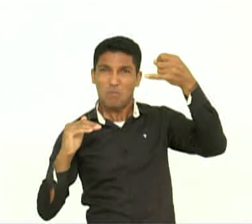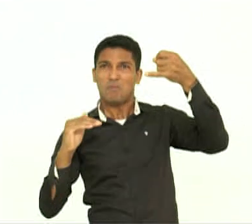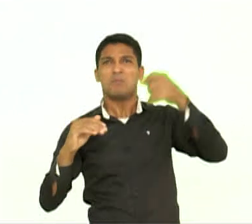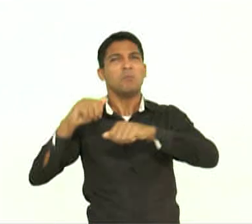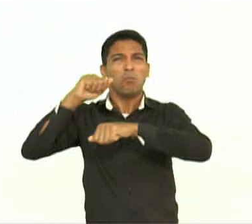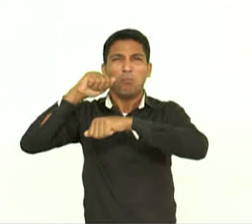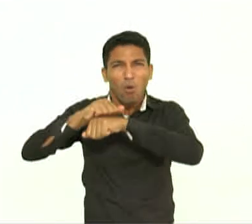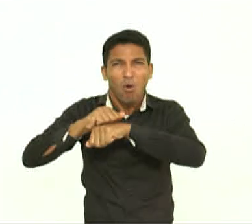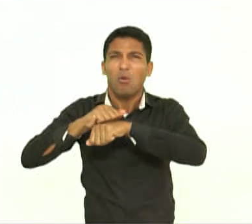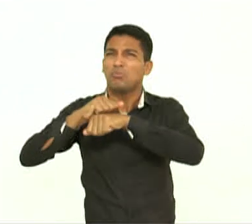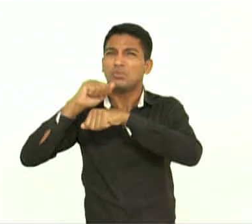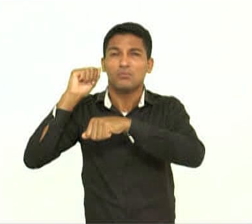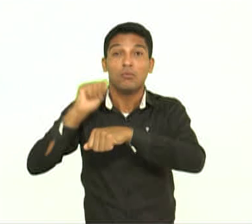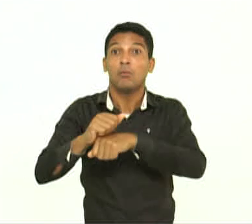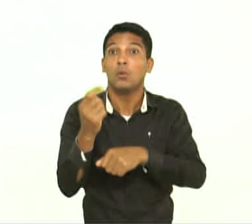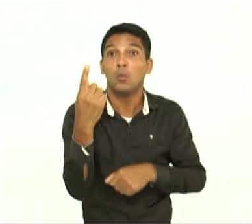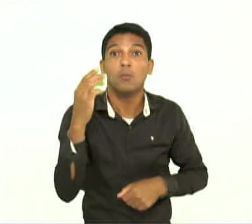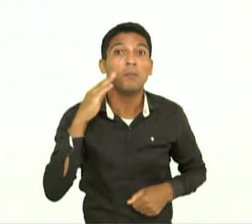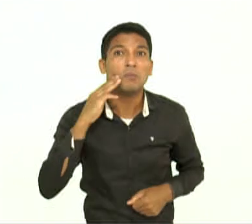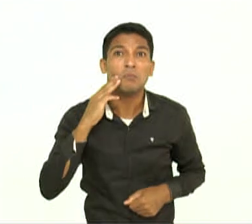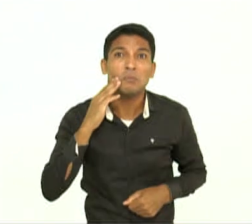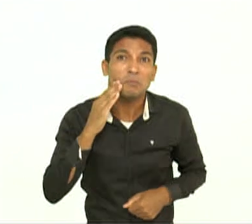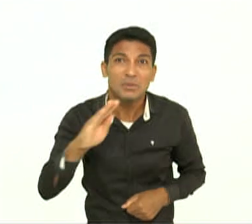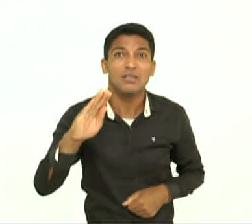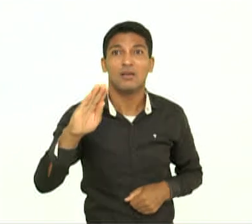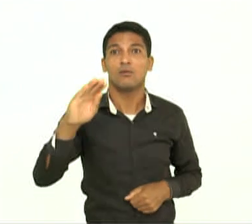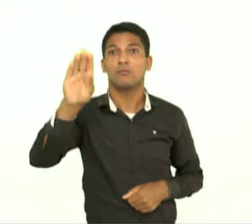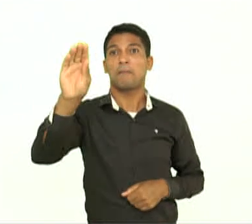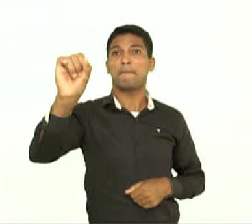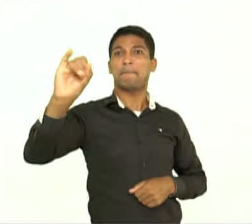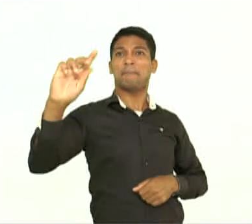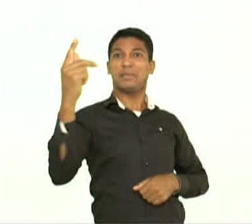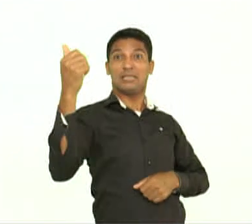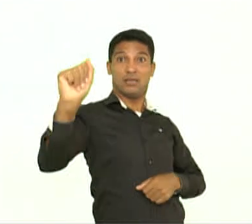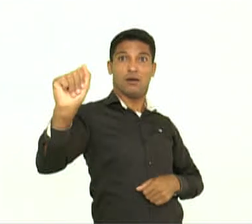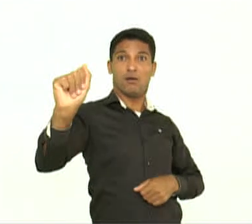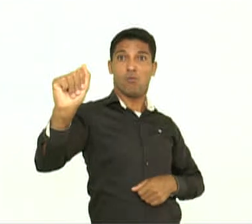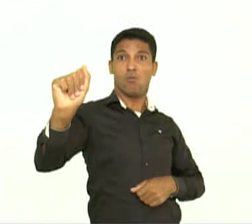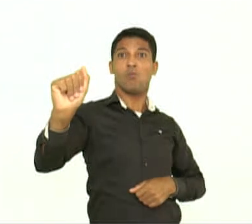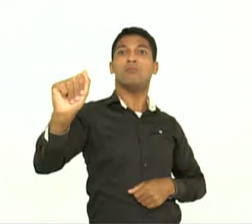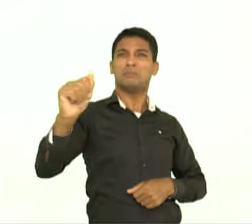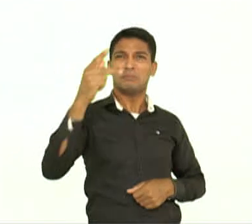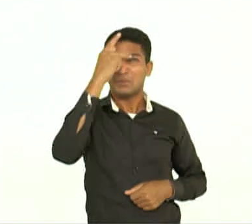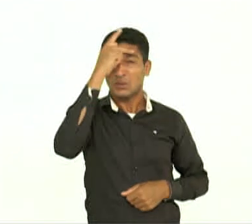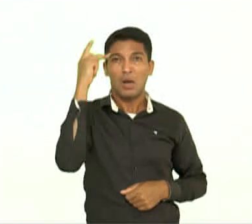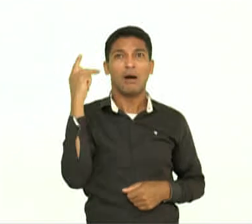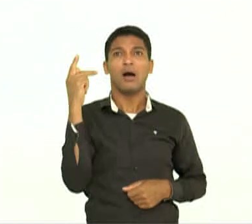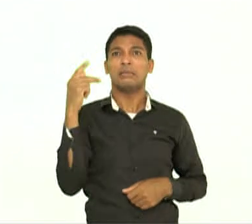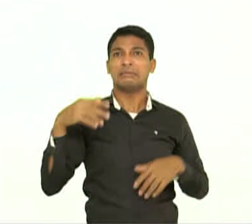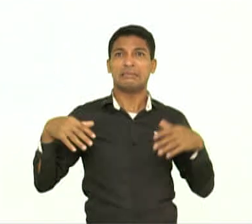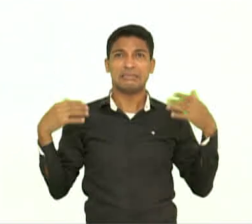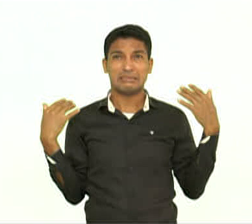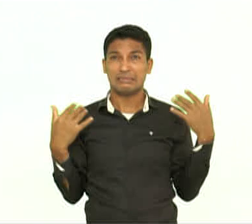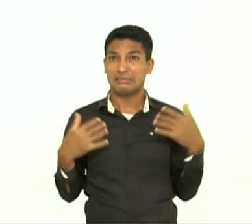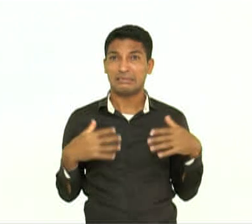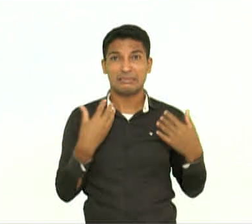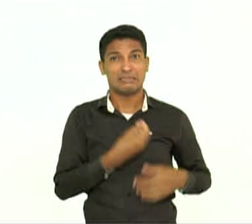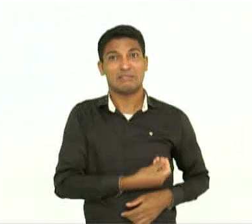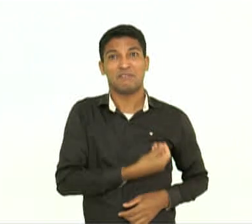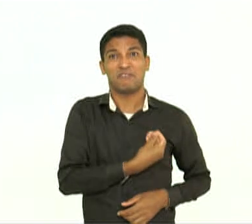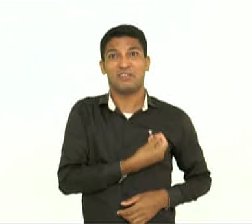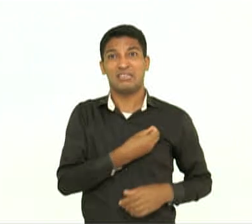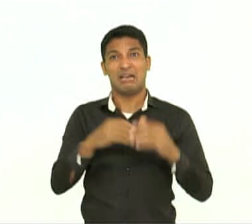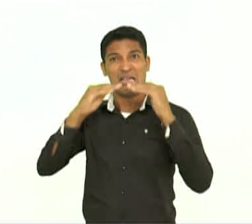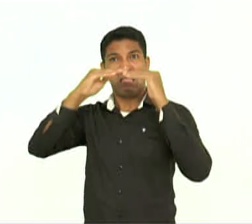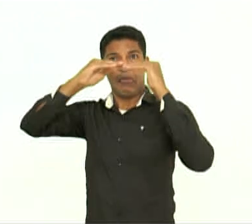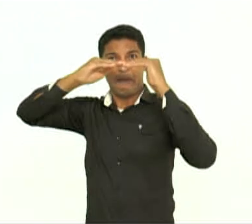no mundo, bilhão de pessoas vivendo com menos do que precisa para sobreviver. Olha o problema